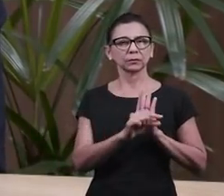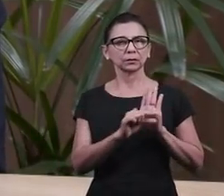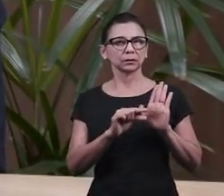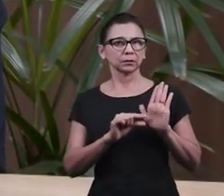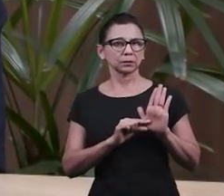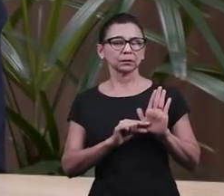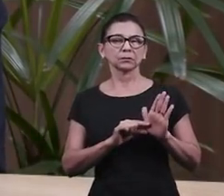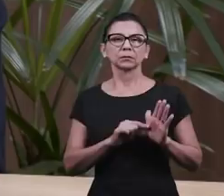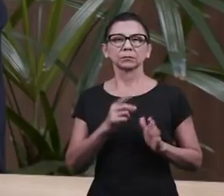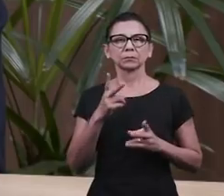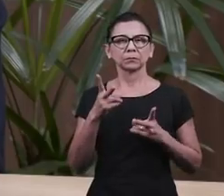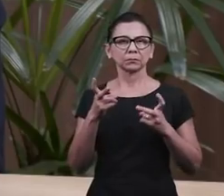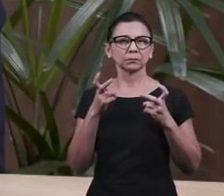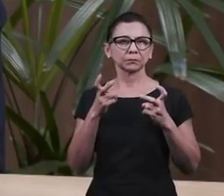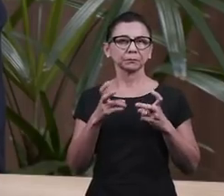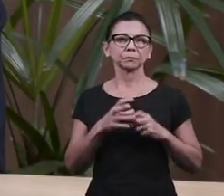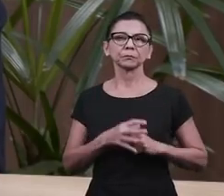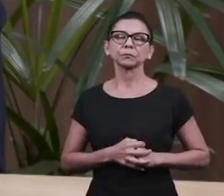os irmãos observarem.